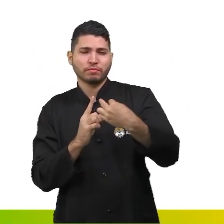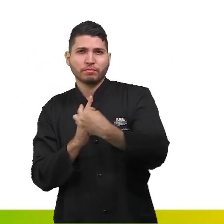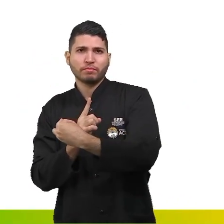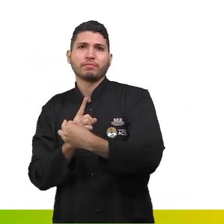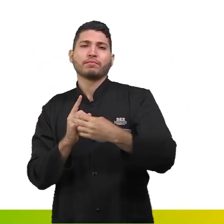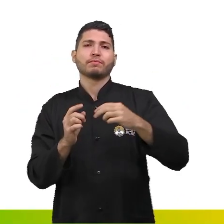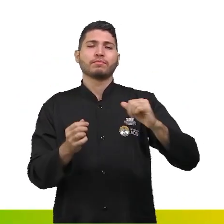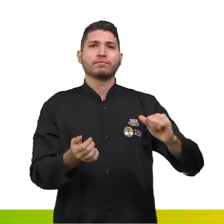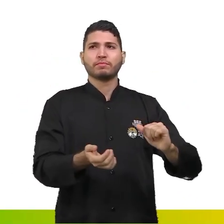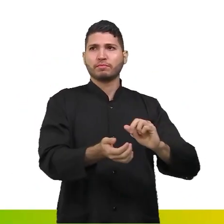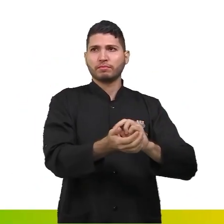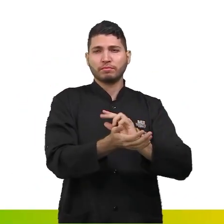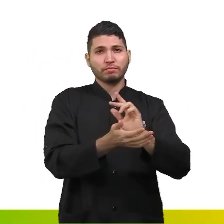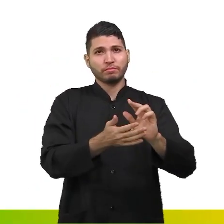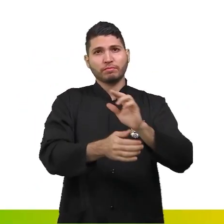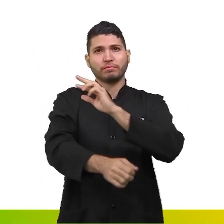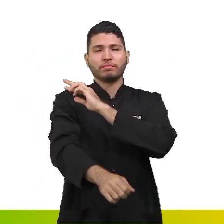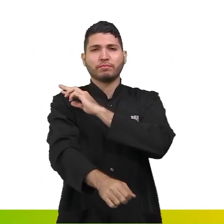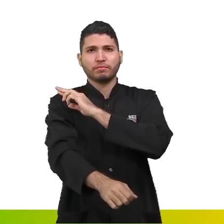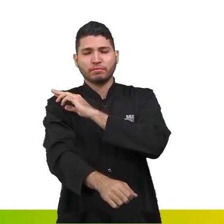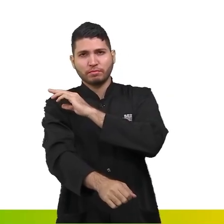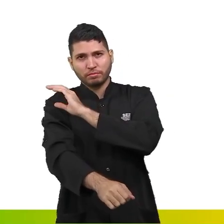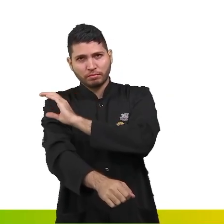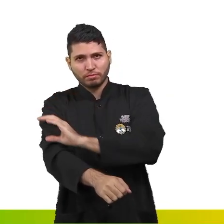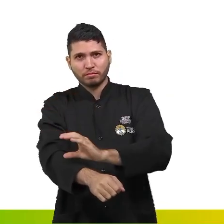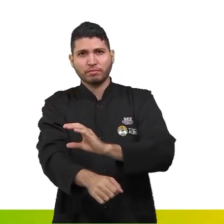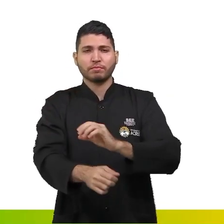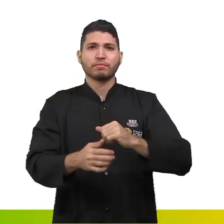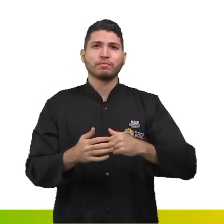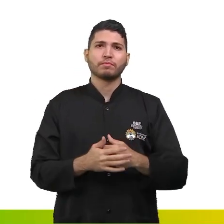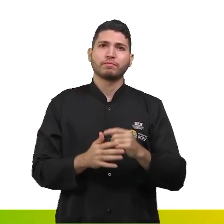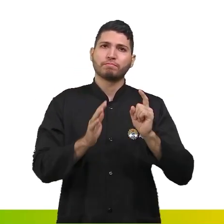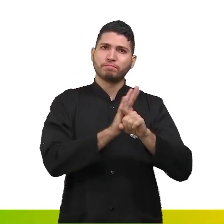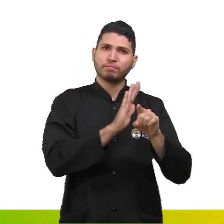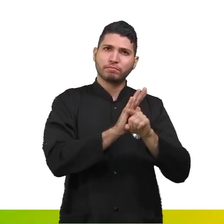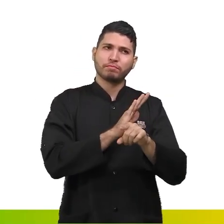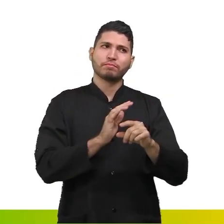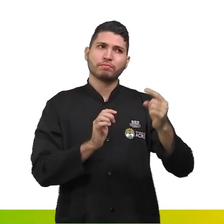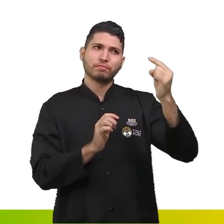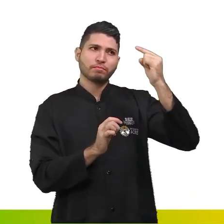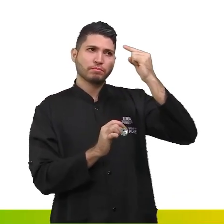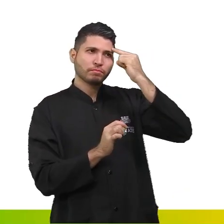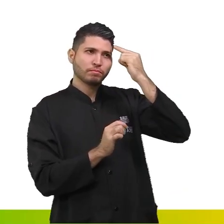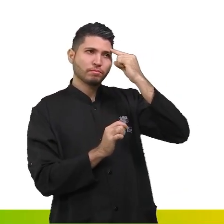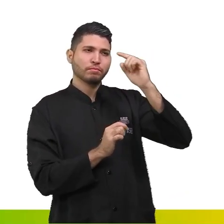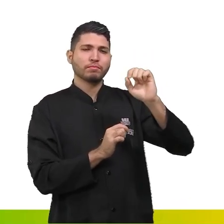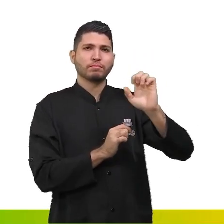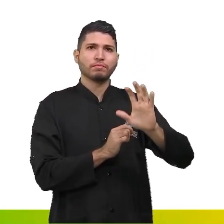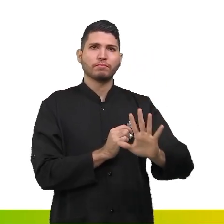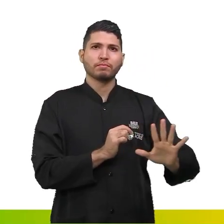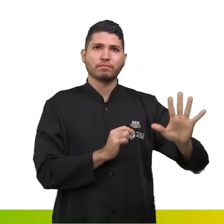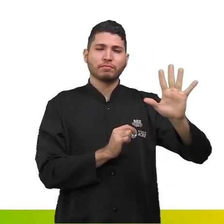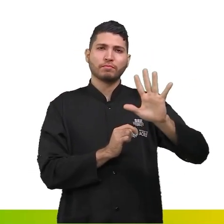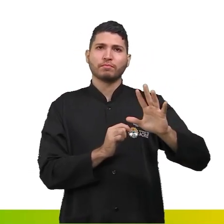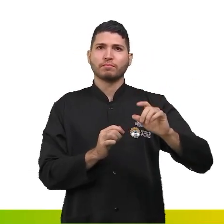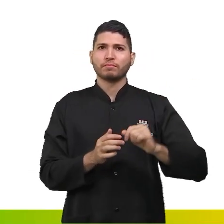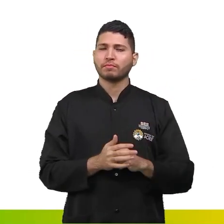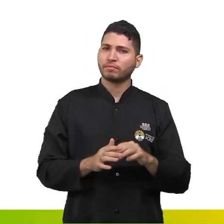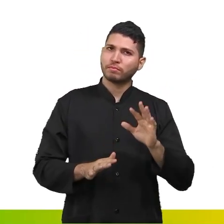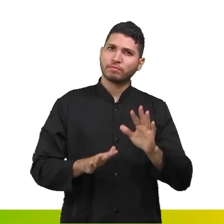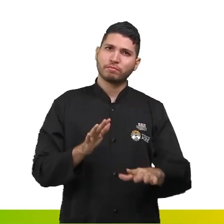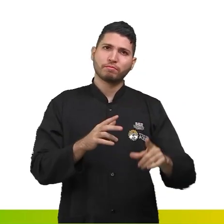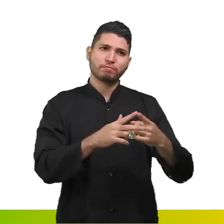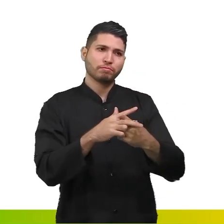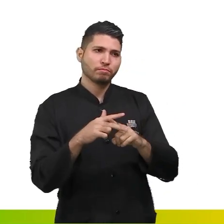culturas e questionando os padrões eurocêntricos, que muitas vezes moldam o estudo